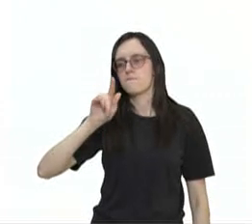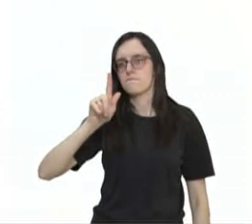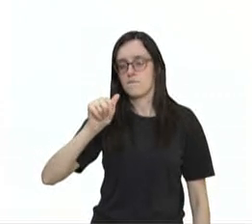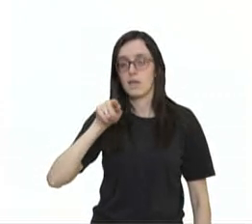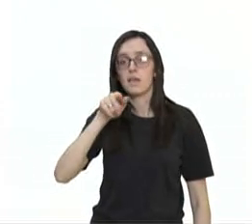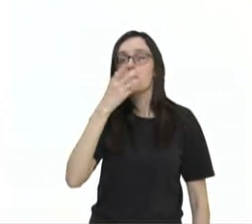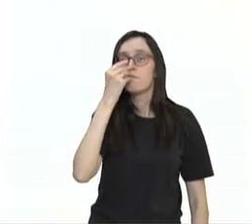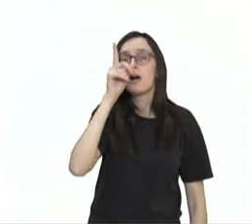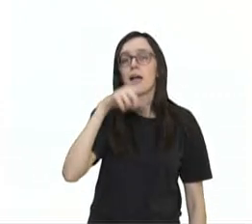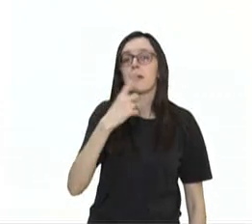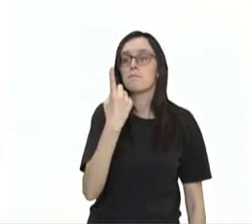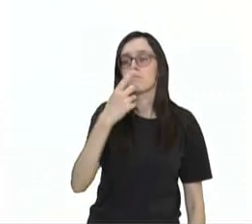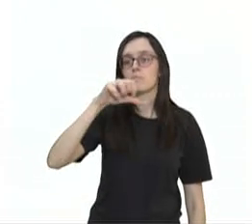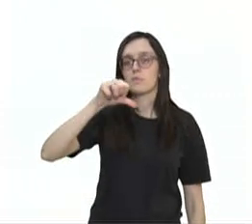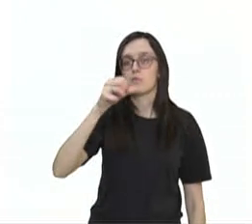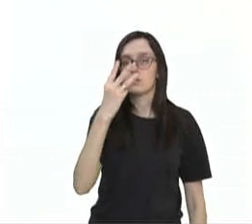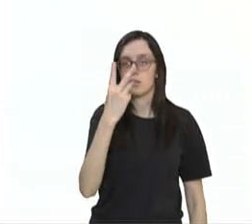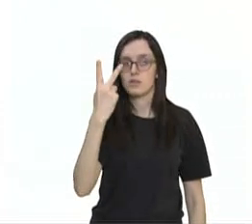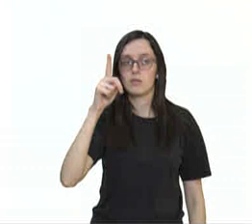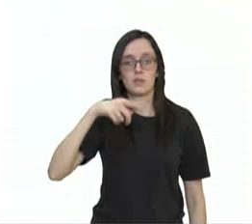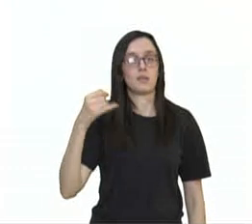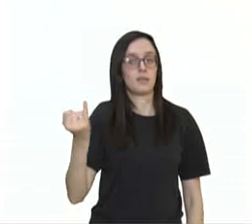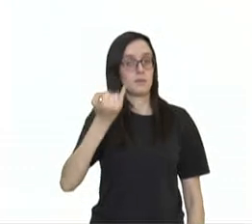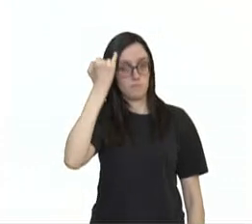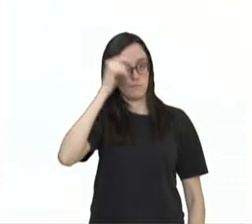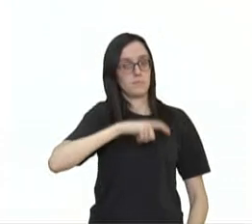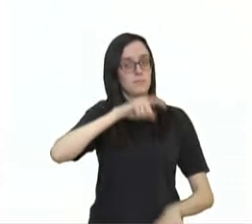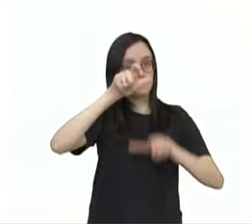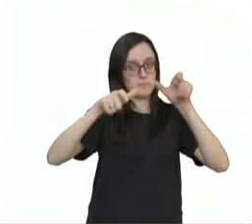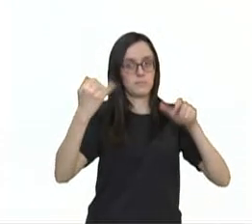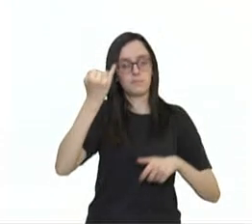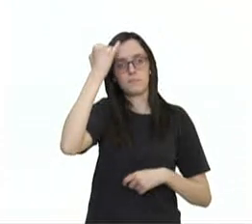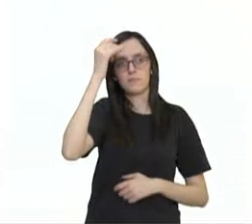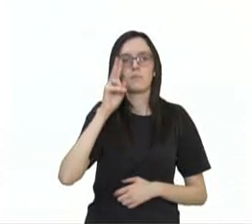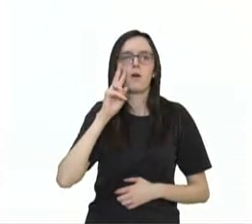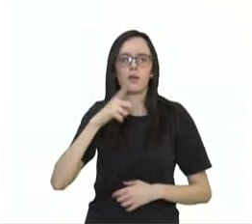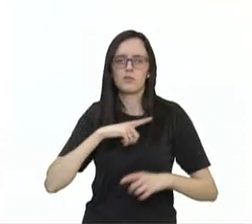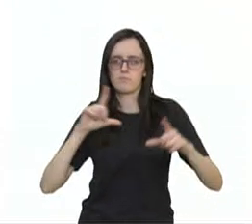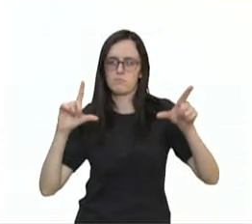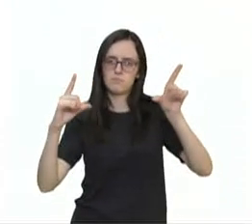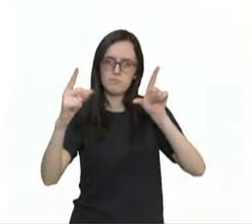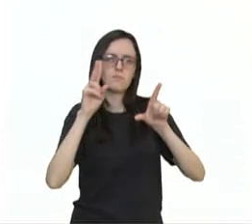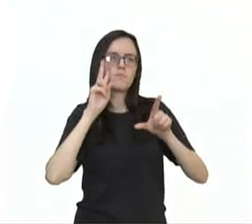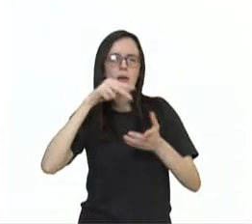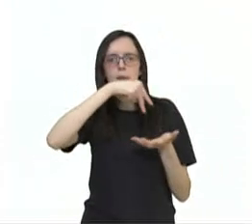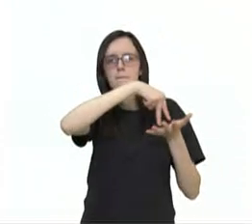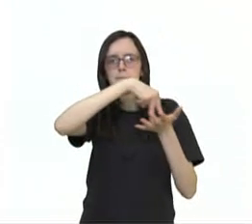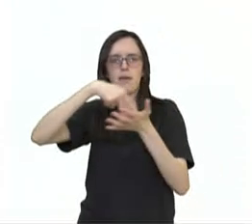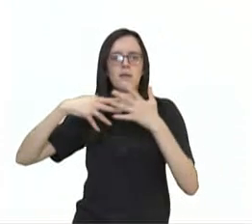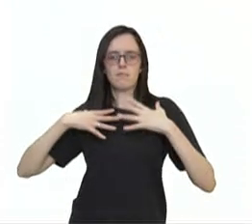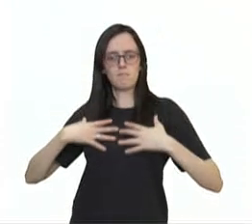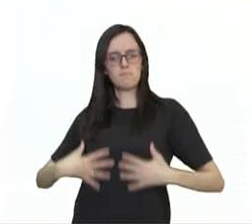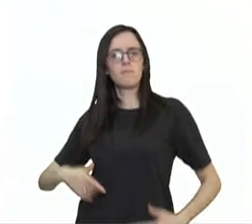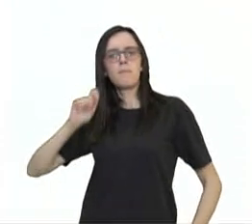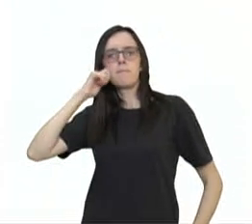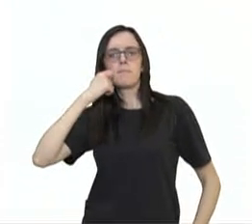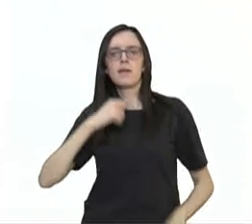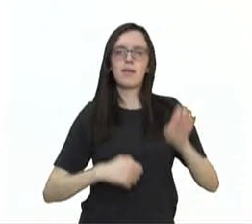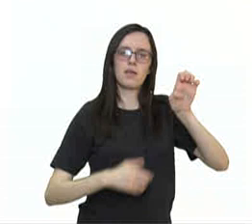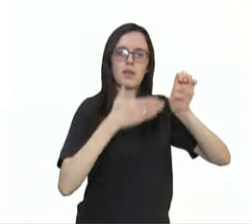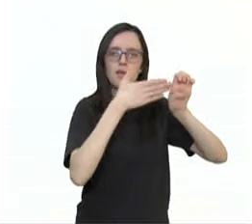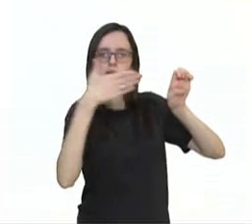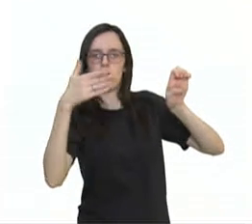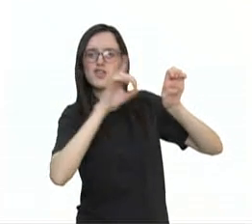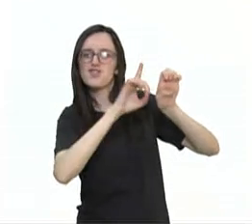Nessa imagem tem alguns personagens bem importantes. Se você olhar da sua esquerda para a direita em pé, de terno preto, tem um senhor